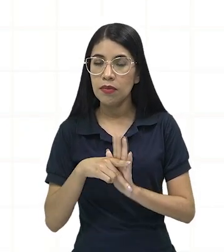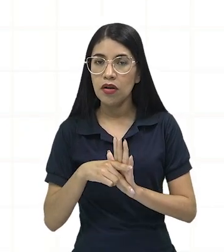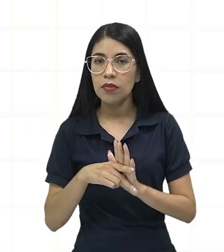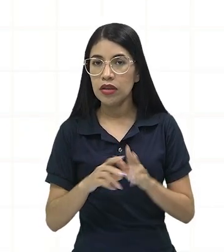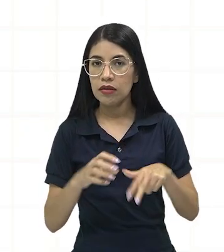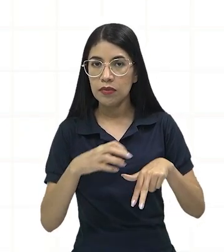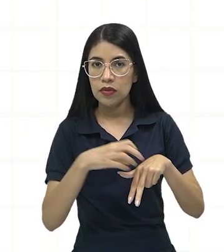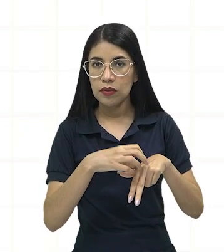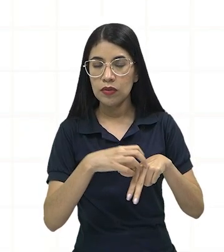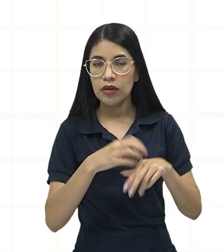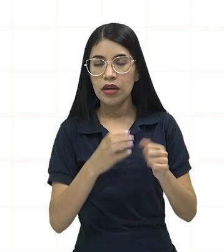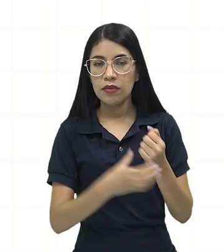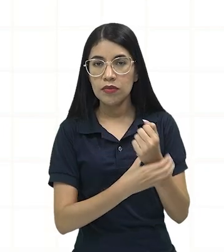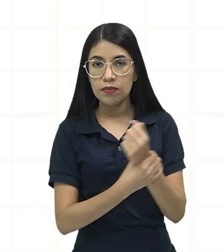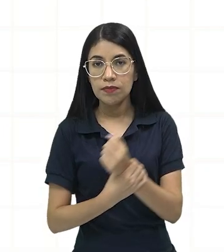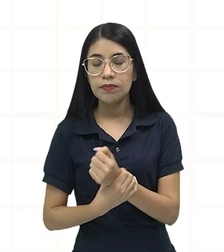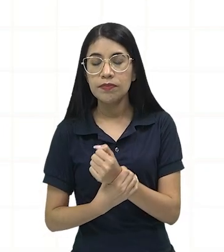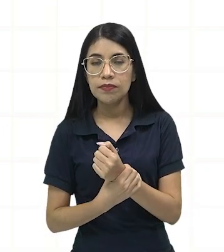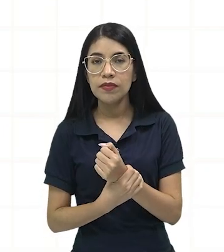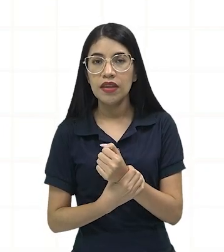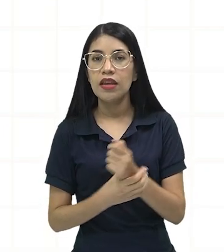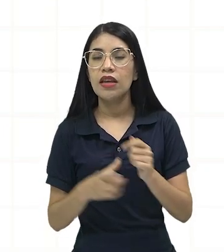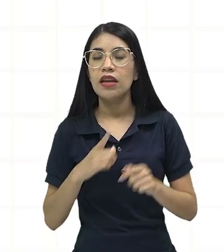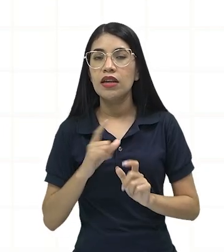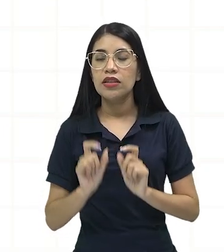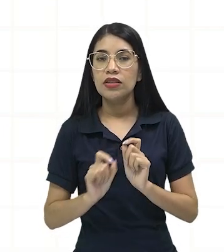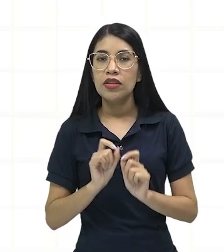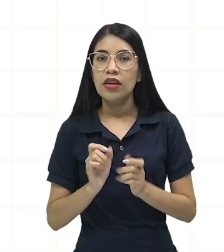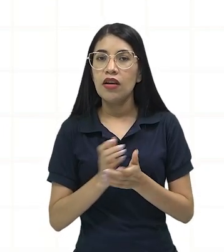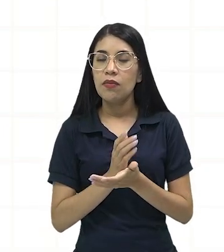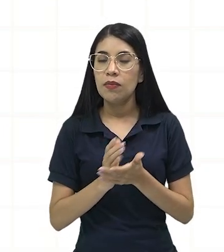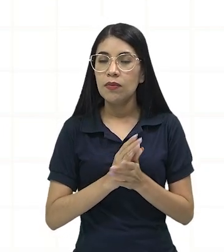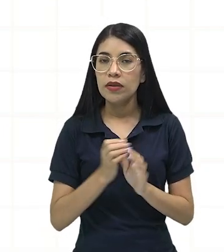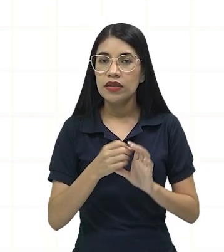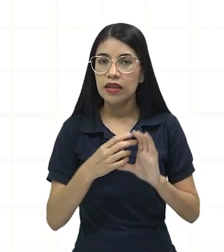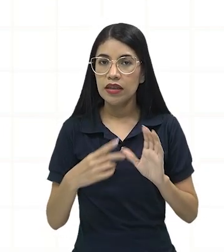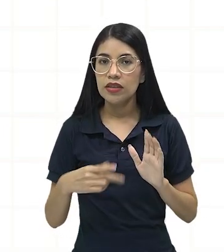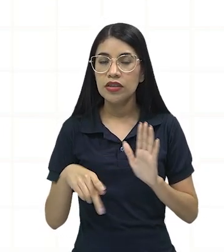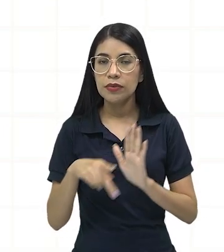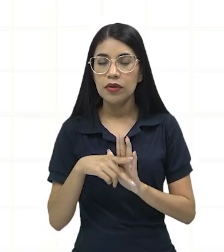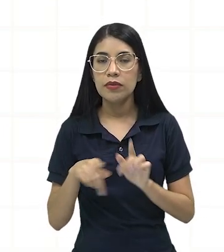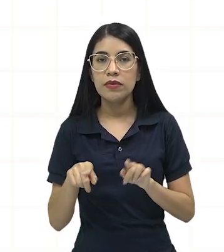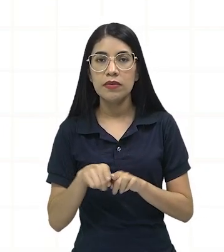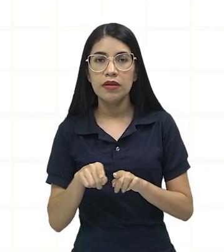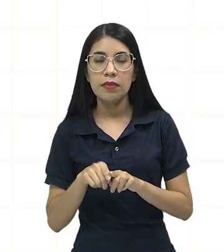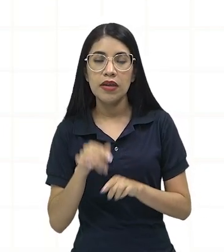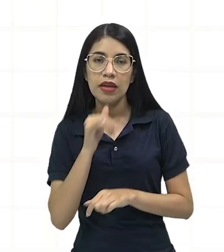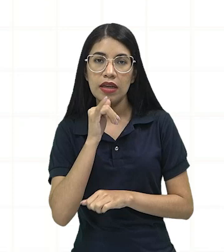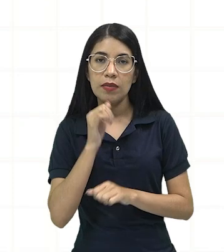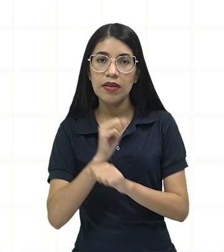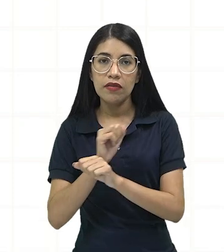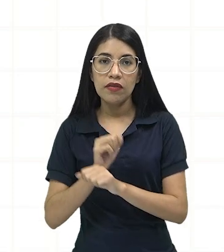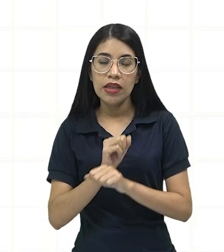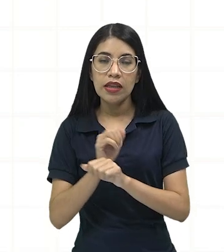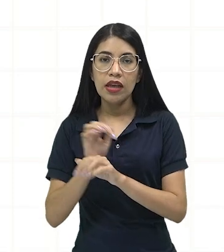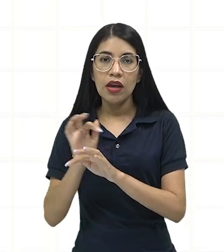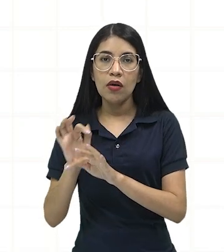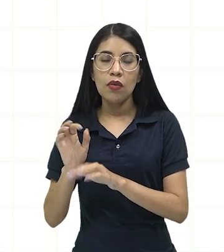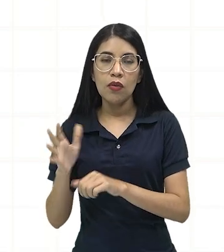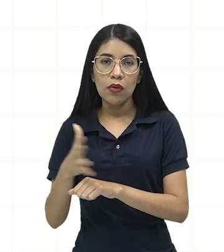monarquias absolutistas, onde se vai ter algumas características, né? Como defesa do